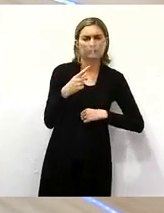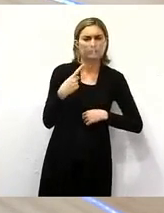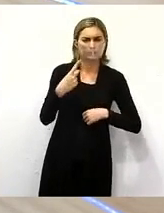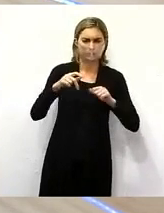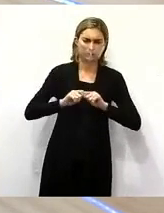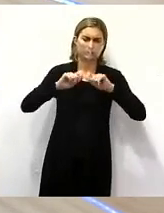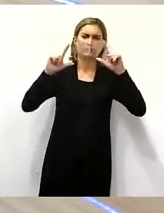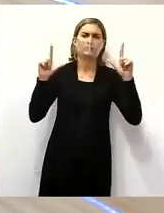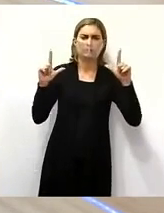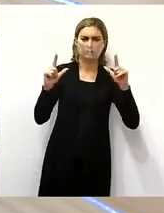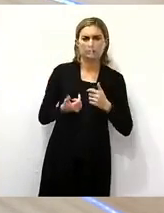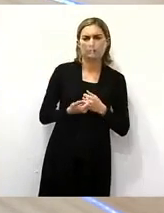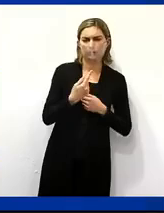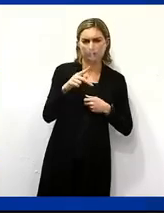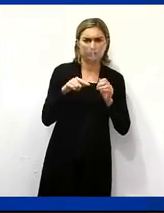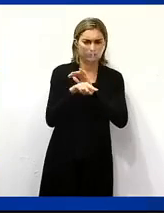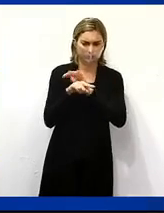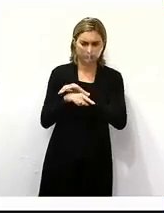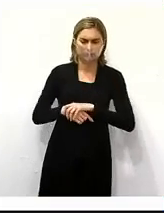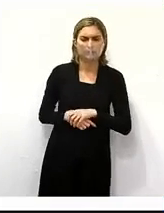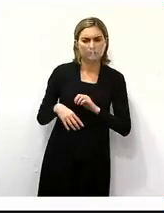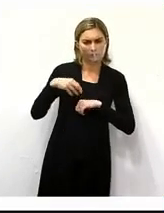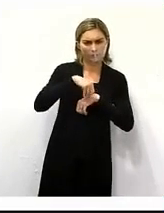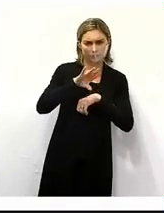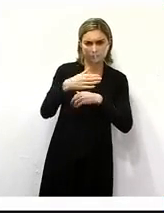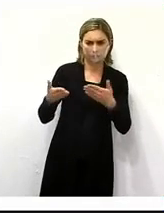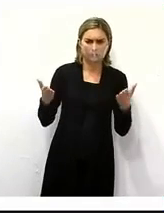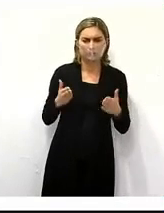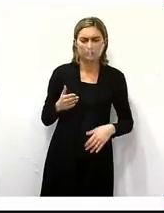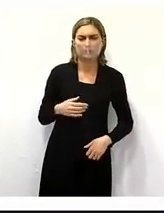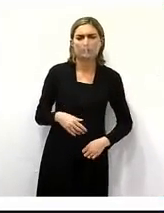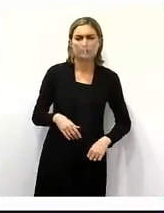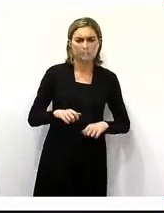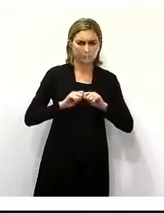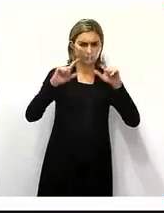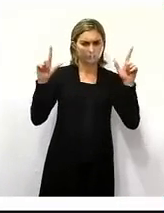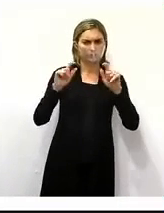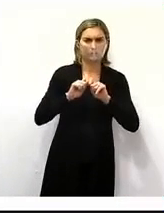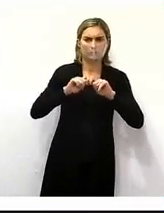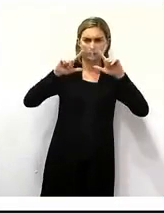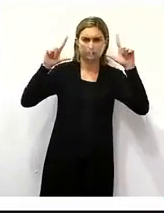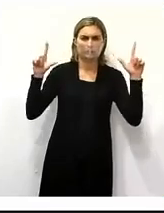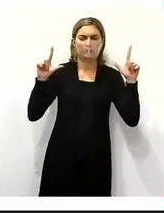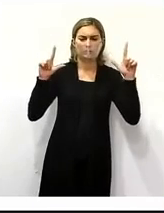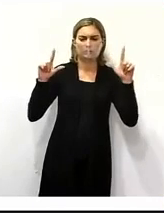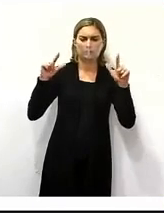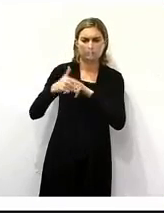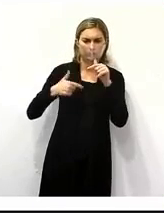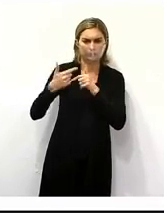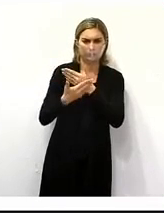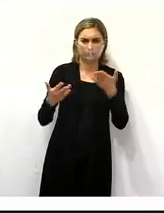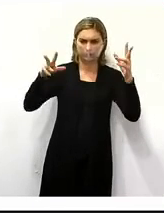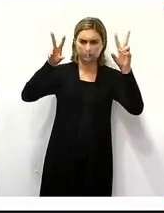sua telinha, né, essas questões. Vamos lá, vou passar aqui rapidamente os slides, já que nós trabalhamos